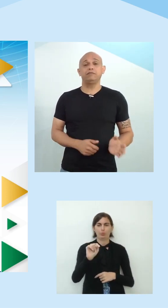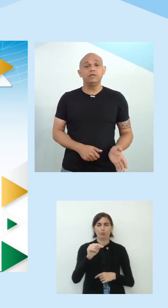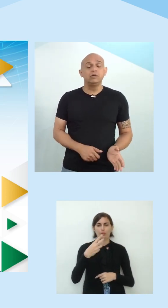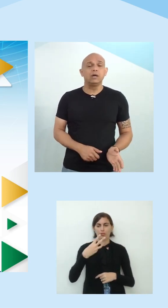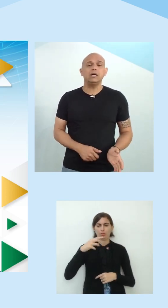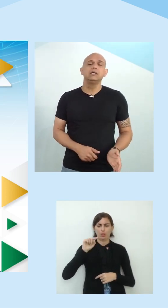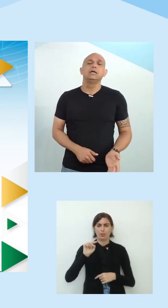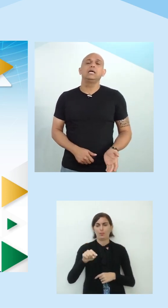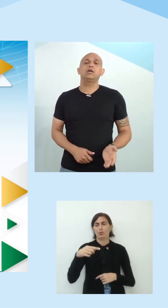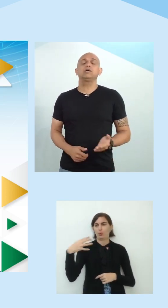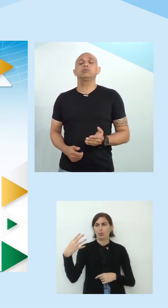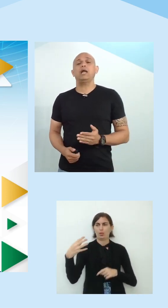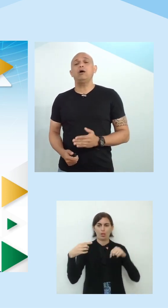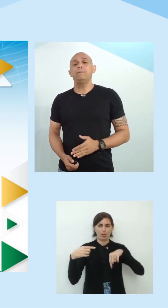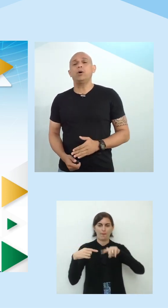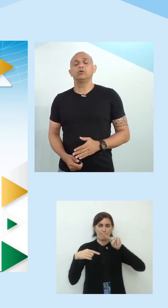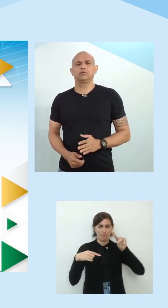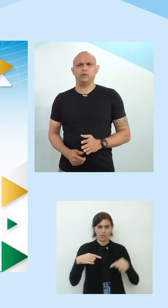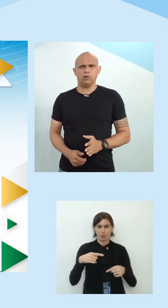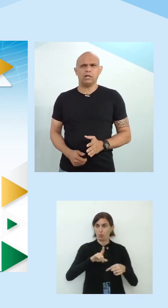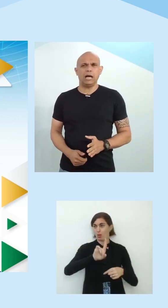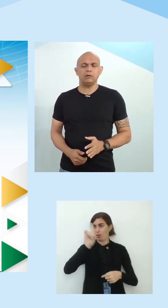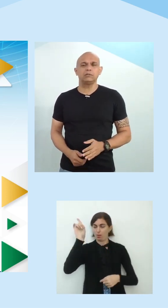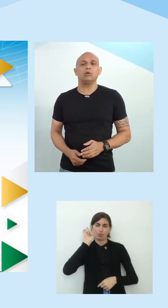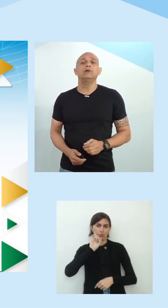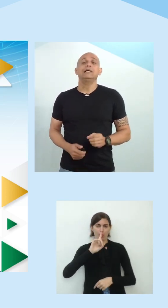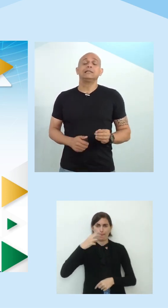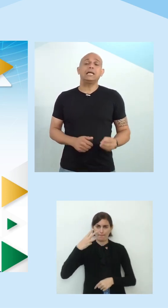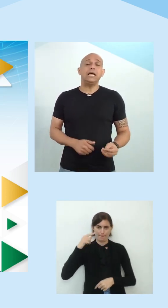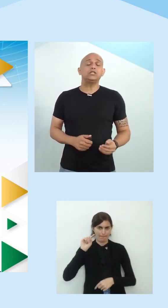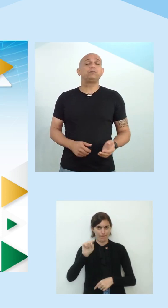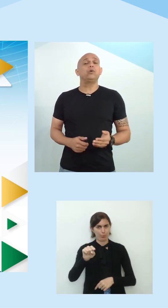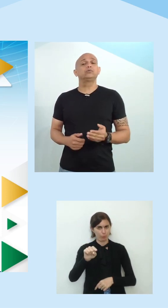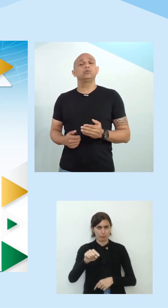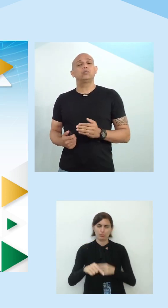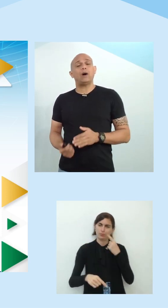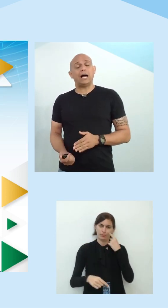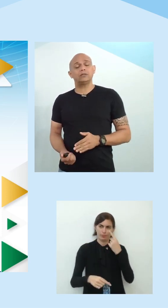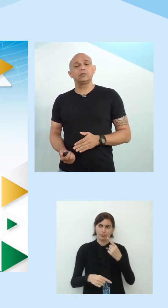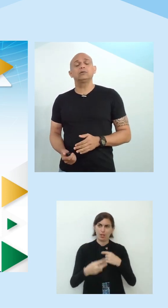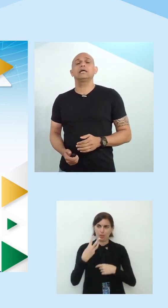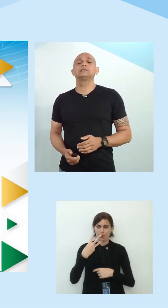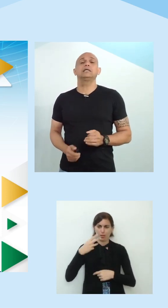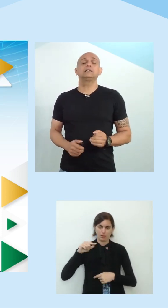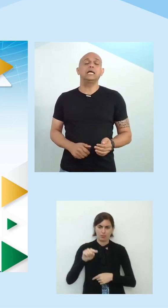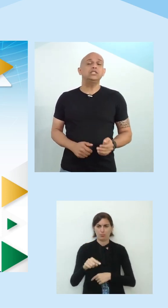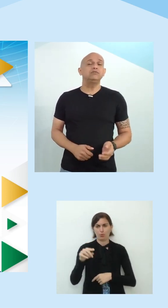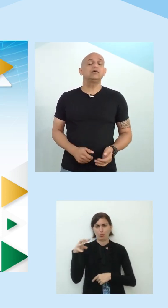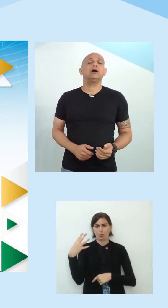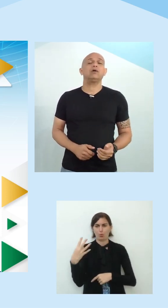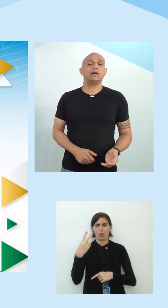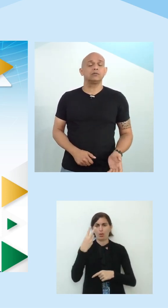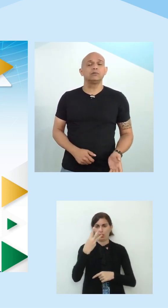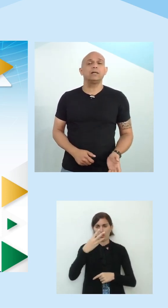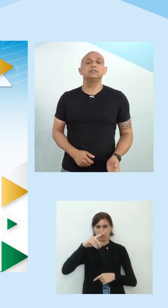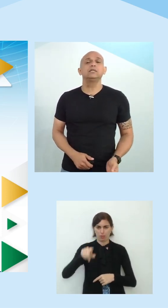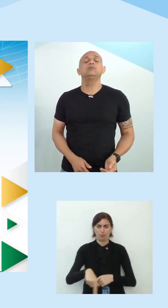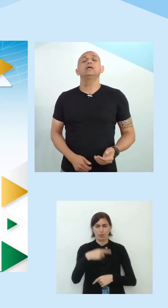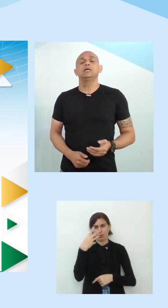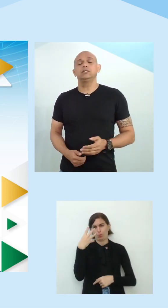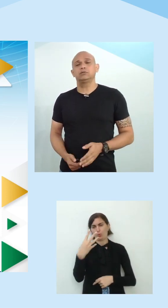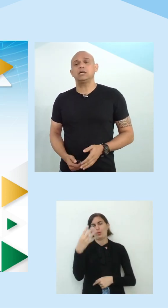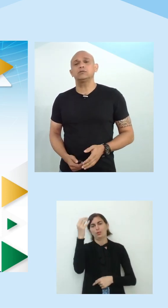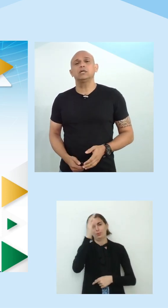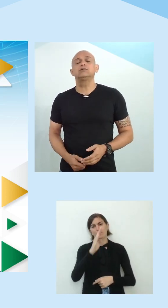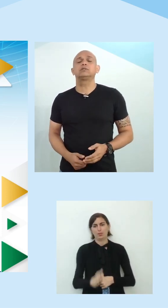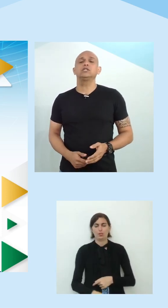Aqui é vírgula, enquanto lá é o ponto. Ficou claro? Então, 3,4 quer dizer 3,4 no Brasil,